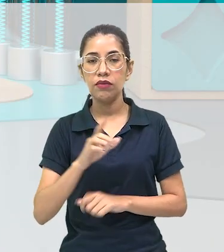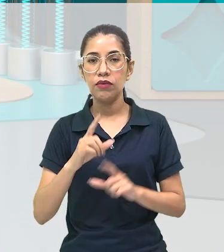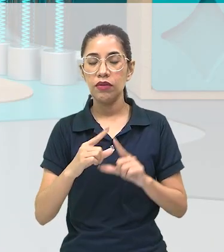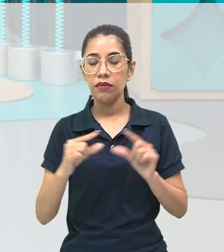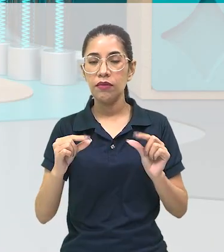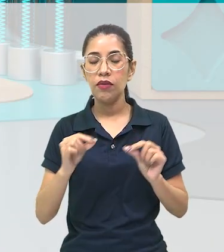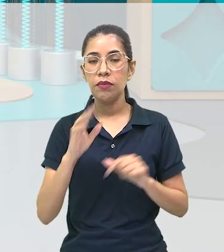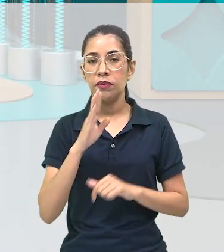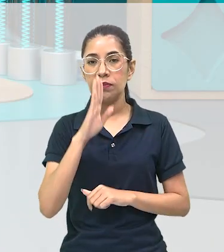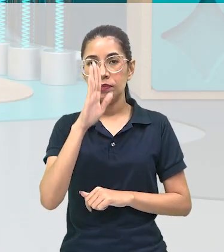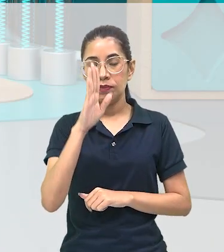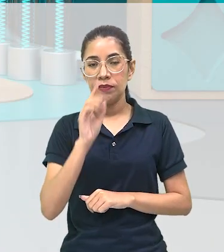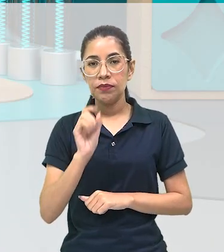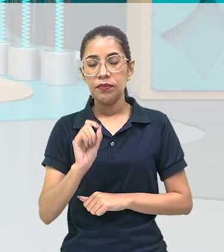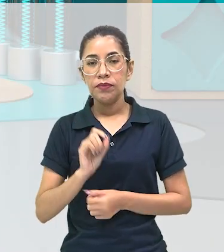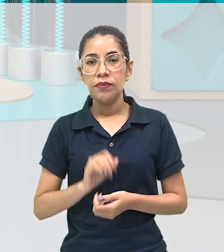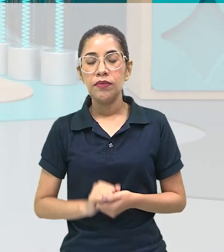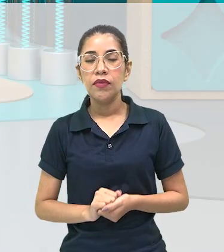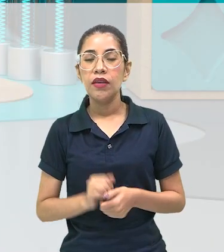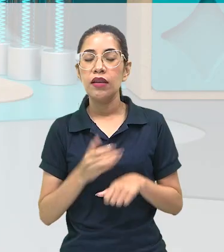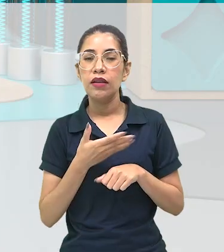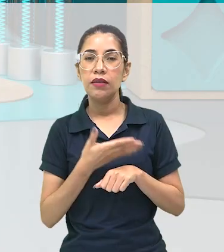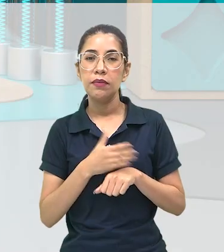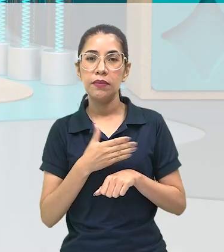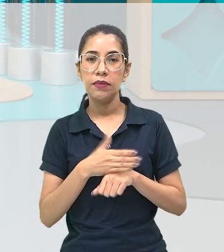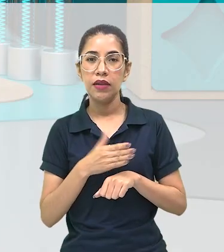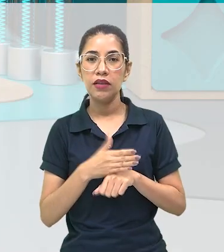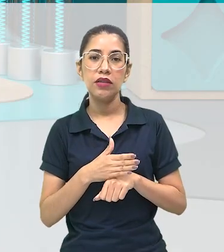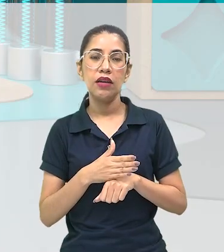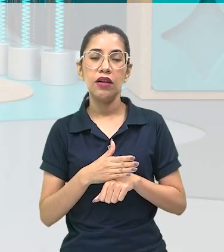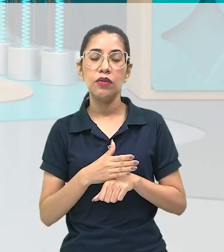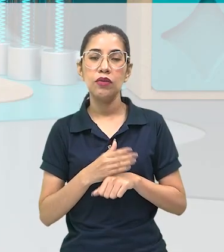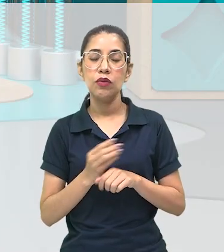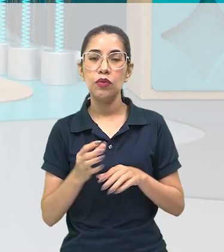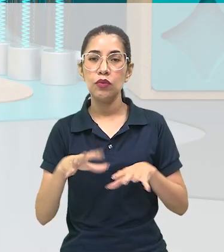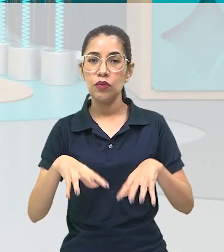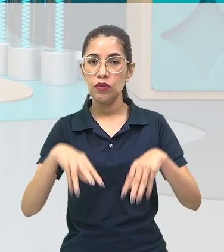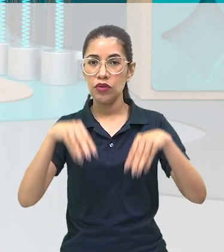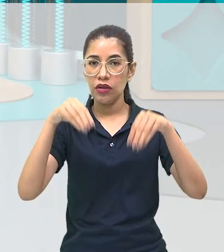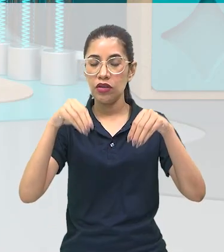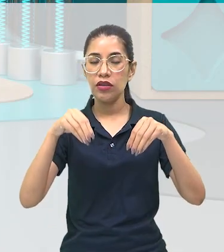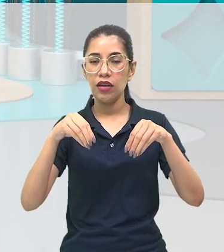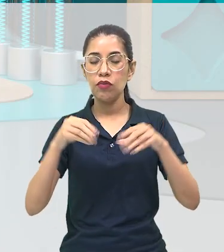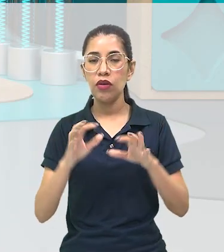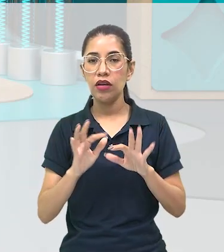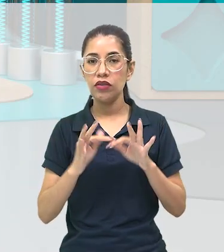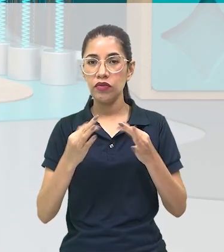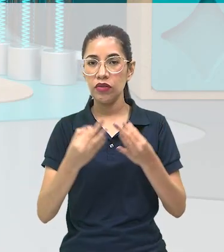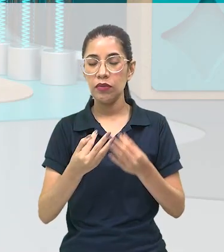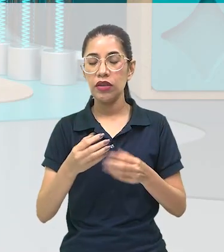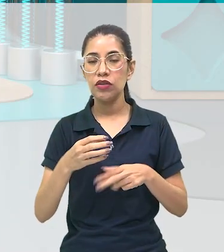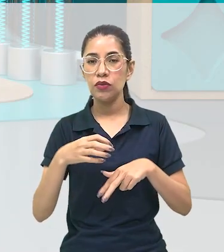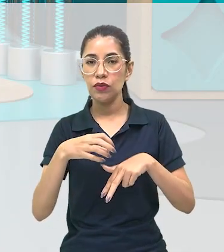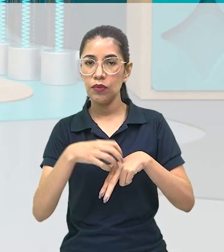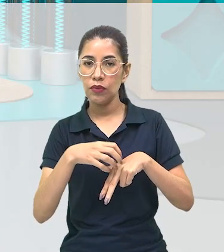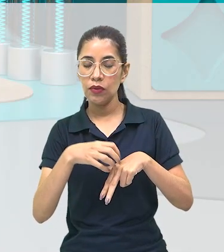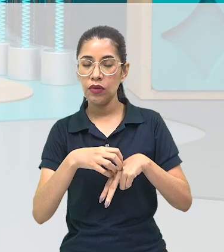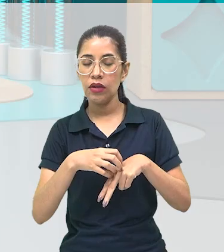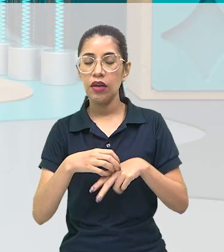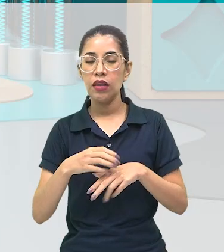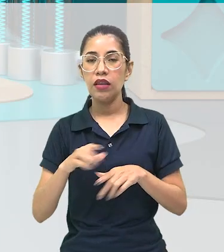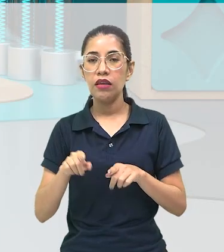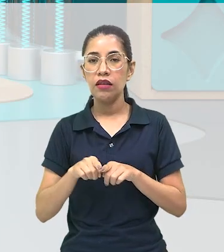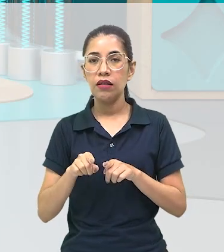foi principalmente praticado dentro dos castelos para os nobres, né, para os